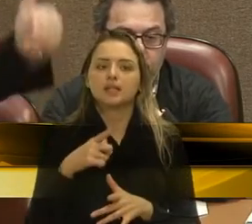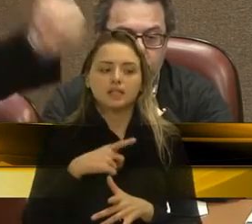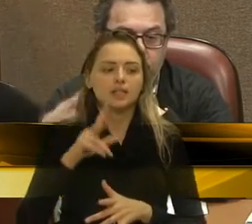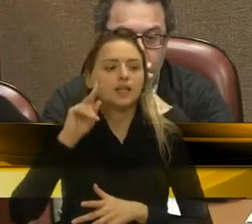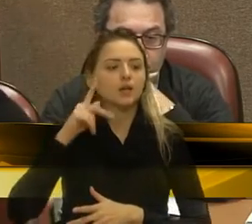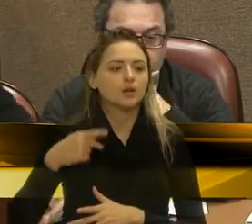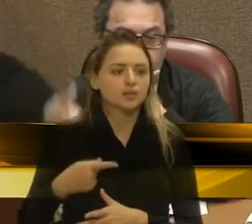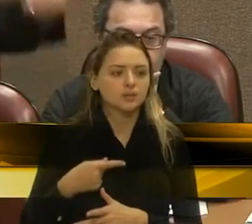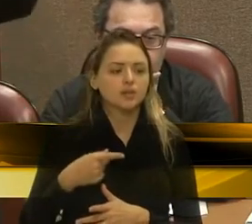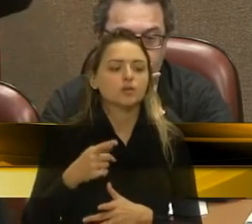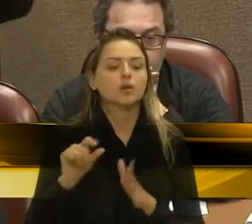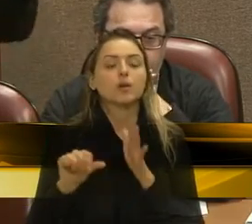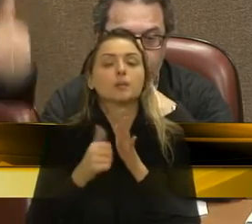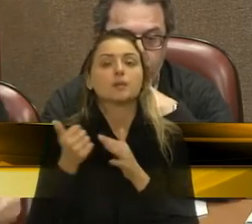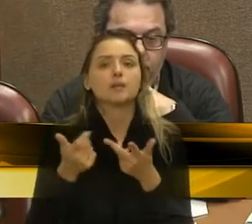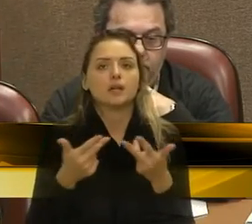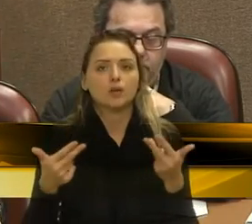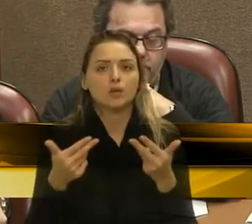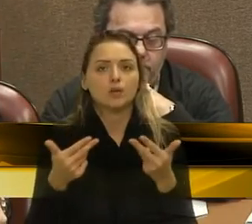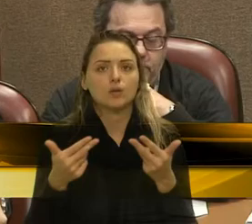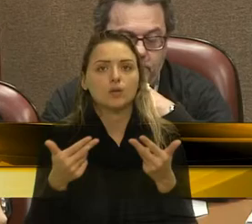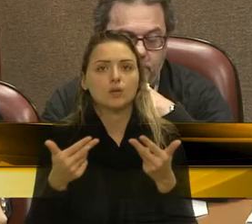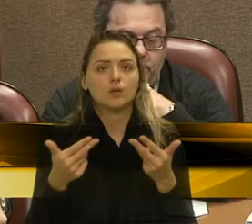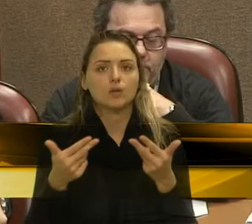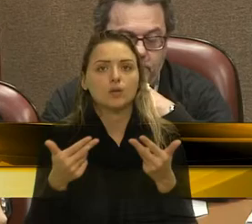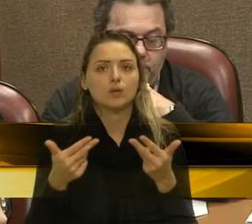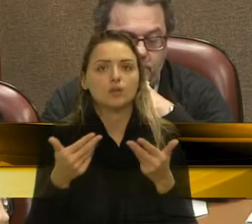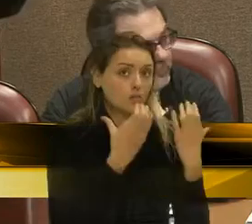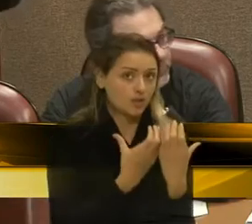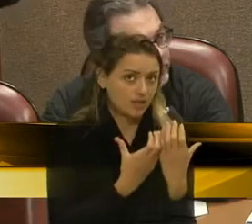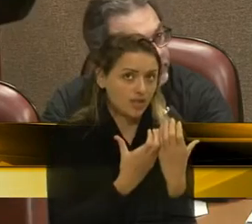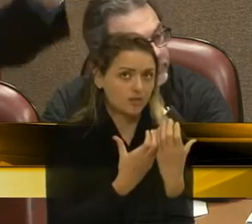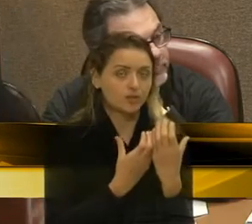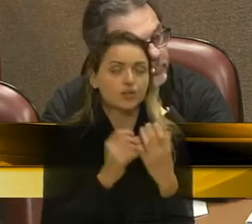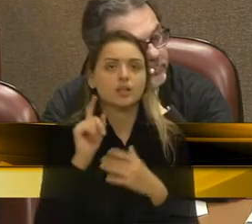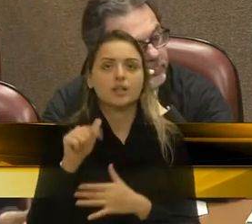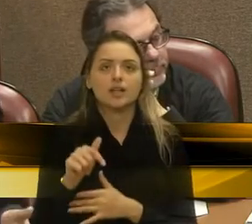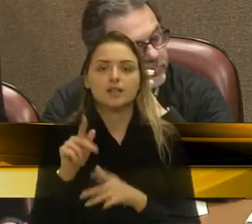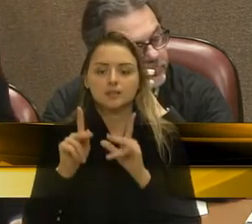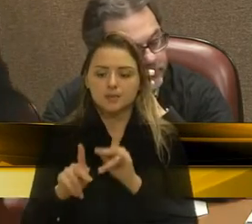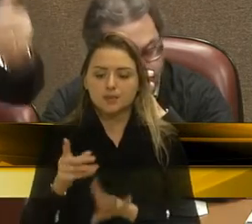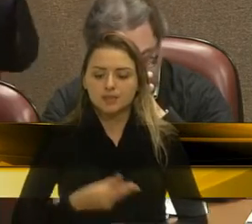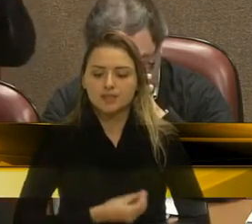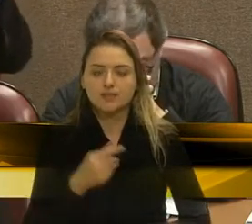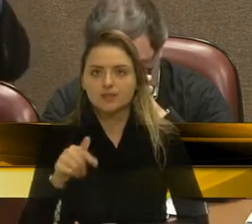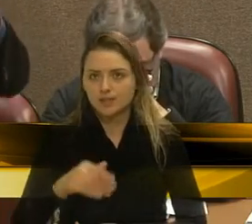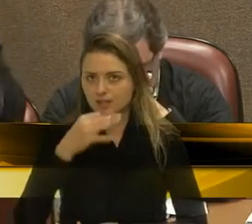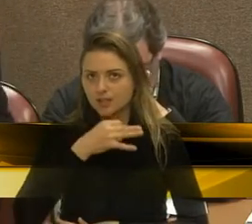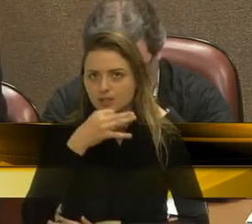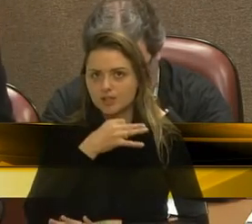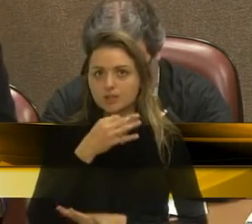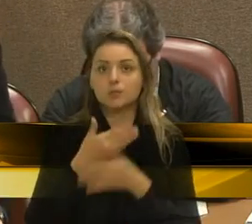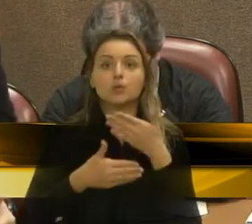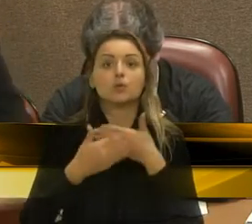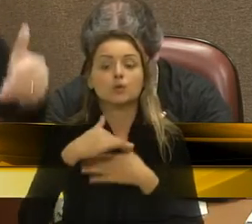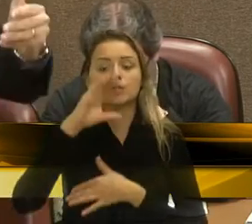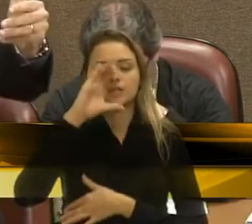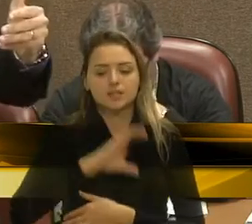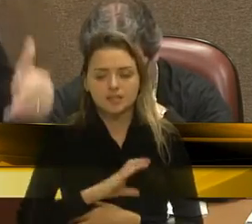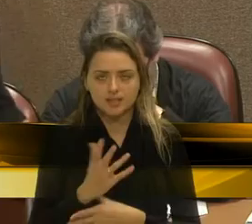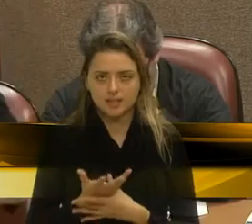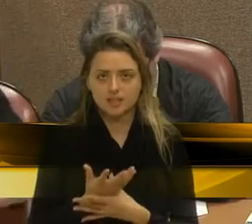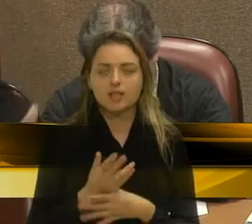repito, primeiro pela nossa comunidade, primeiro que vivem aqui em Caxias, pela sua cidadania, por isso